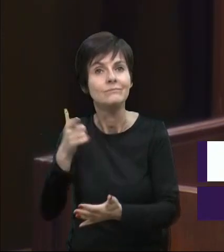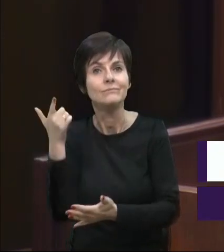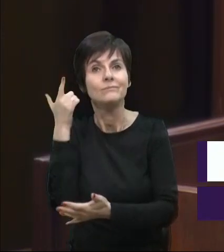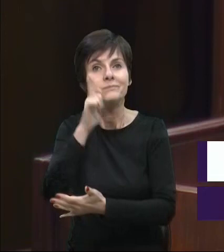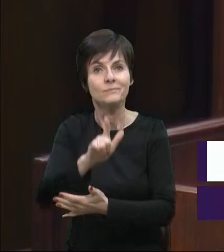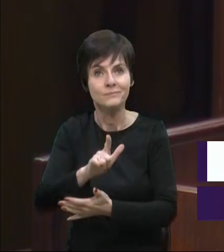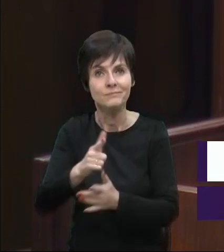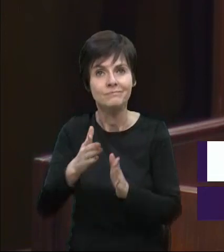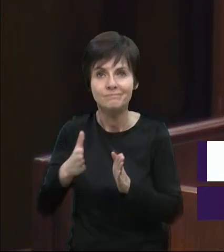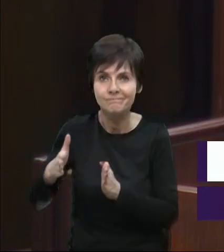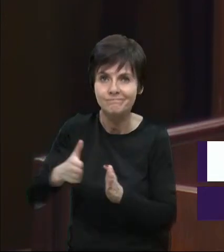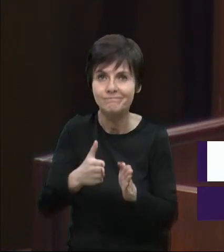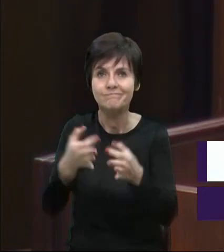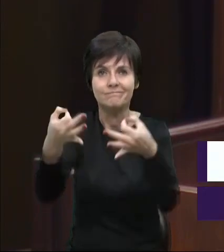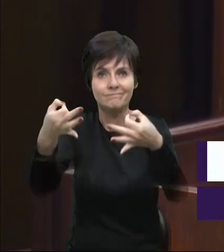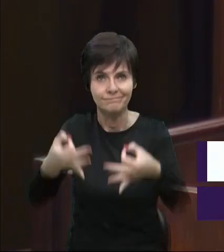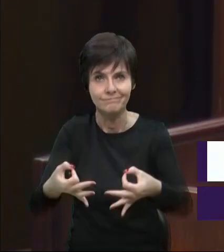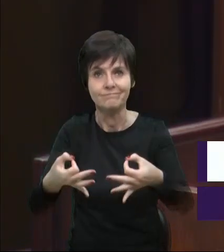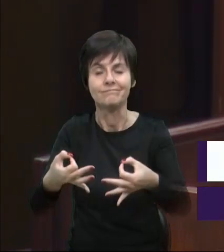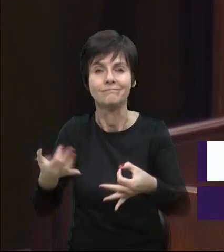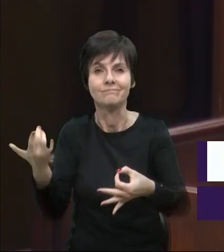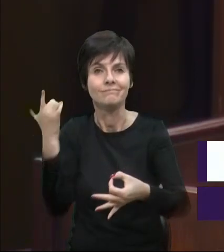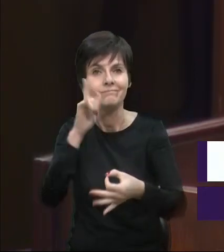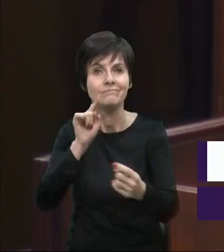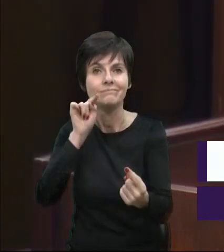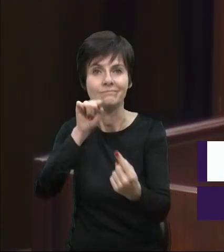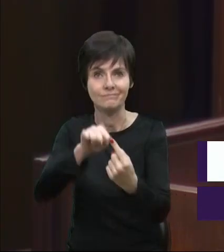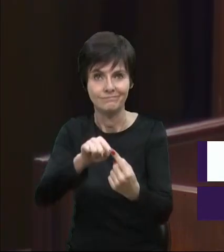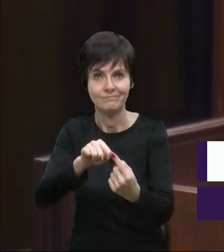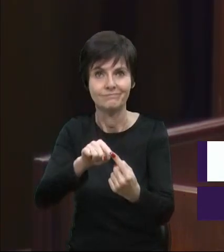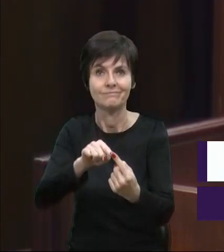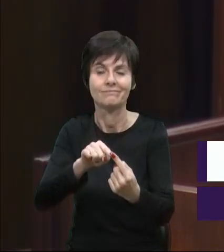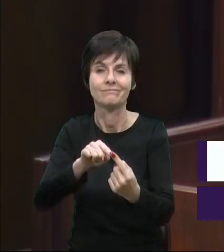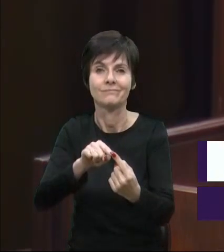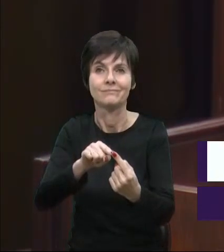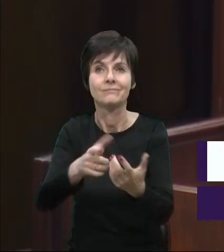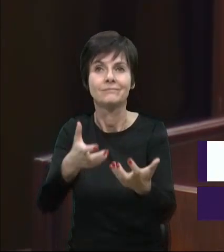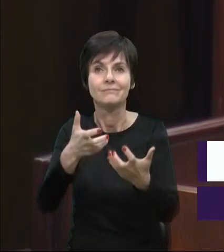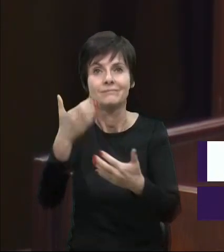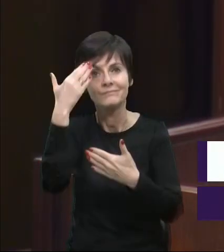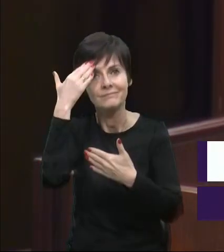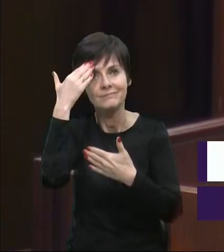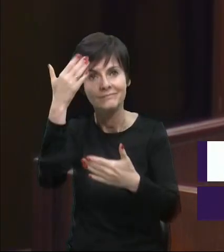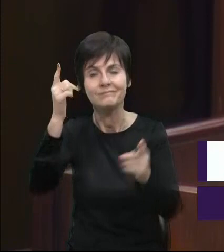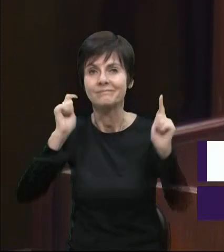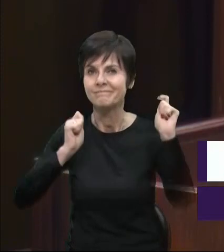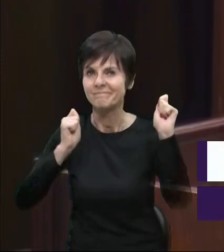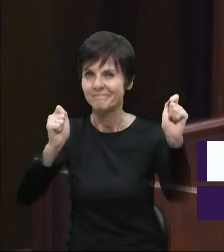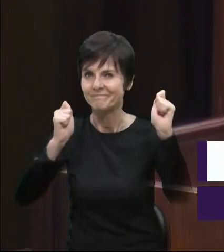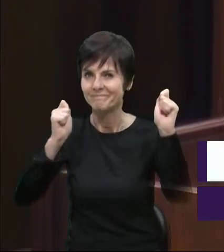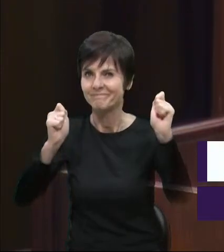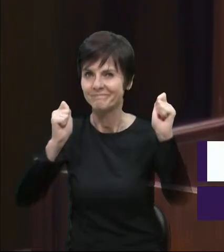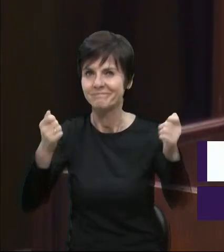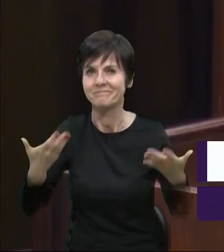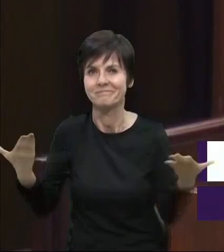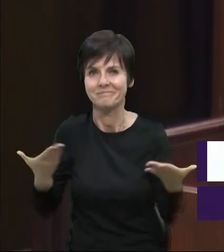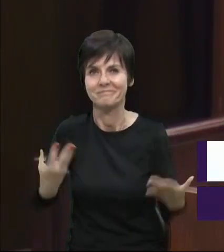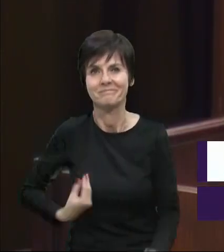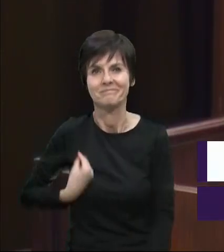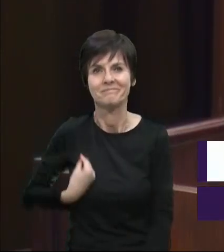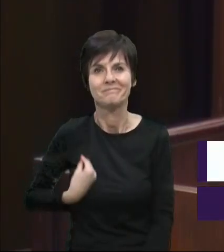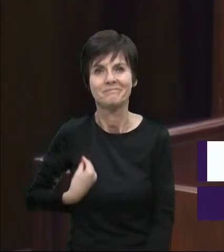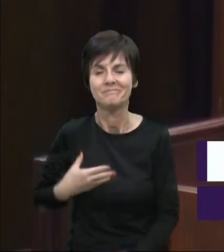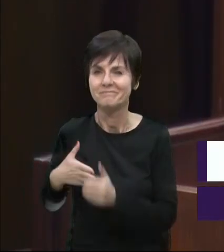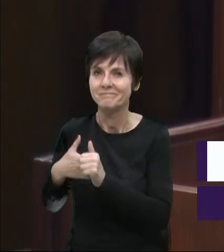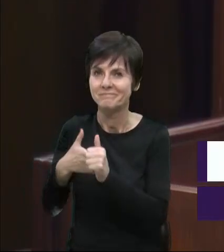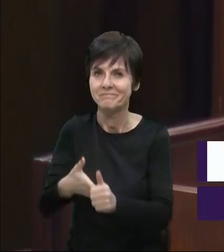caminho certo em busca dos nossos objetivos. E eu queria agradecer a torcida, né, também, que está aí hoje presente, aí, que nos